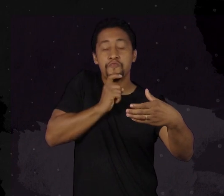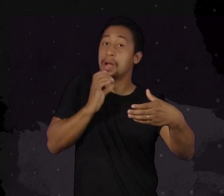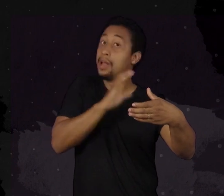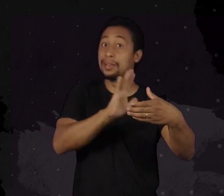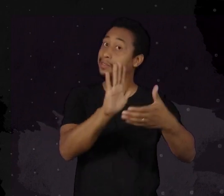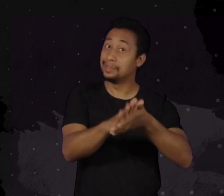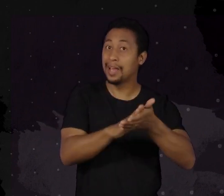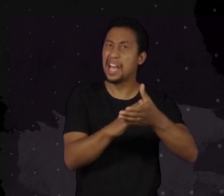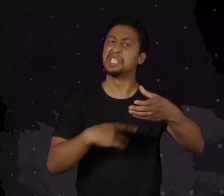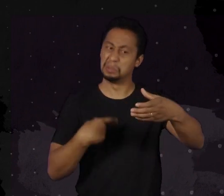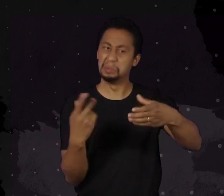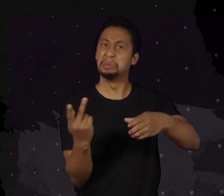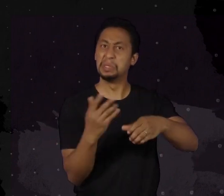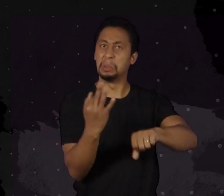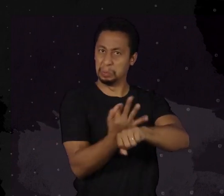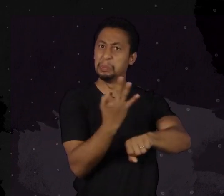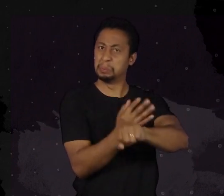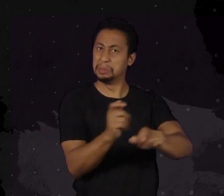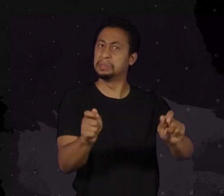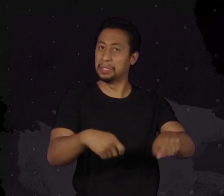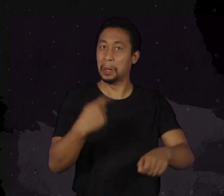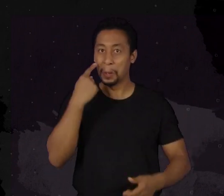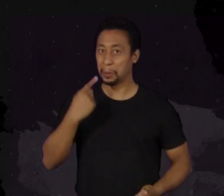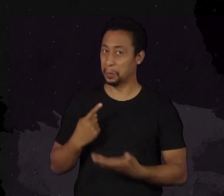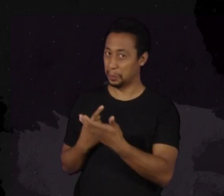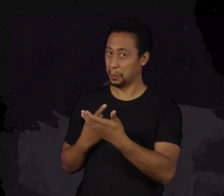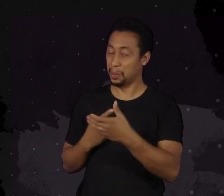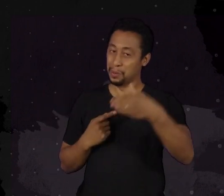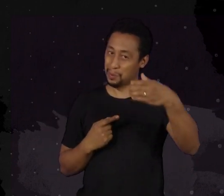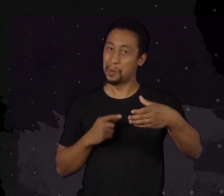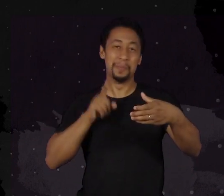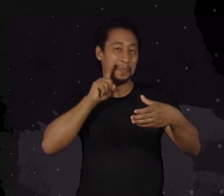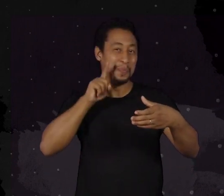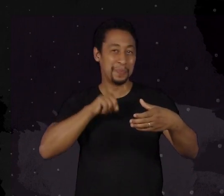extremamente resistente. Copo americano.